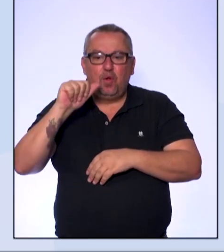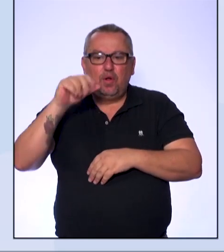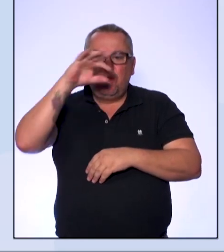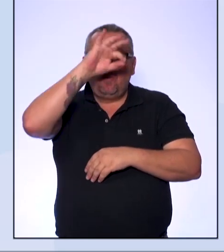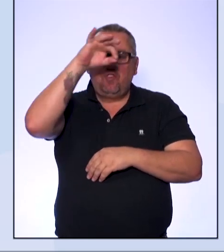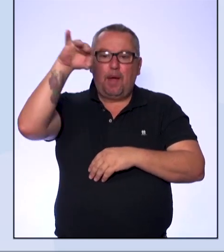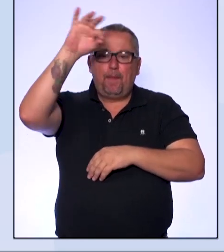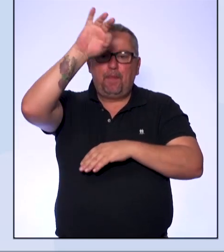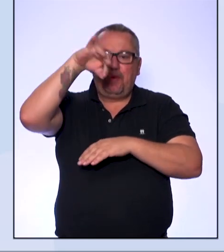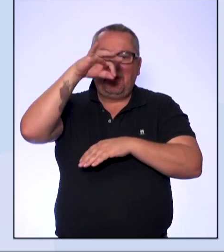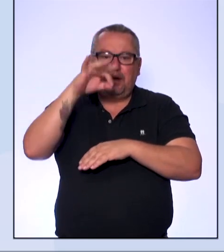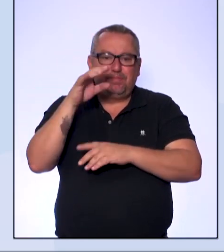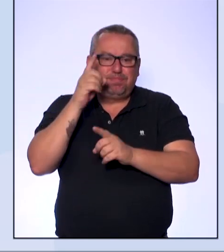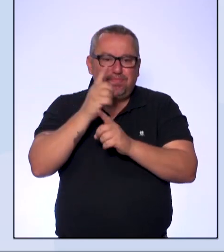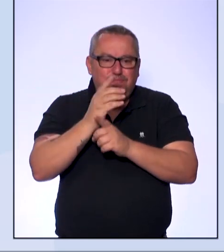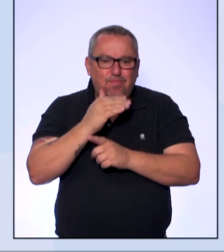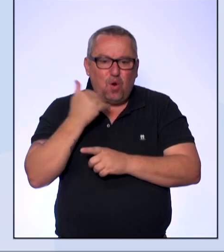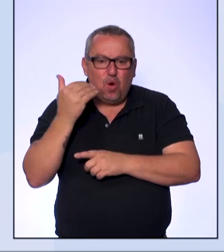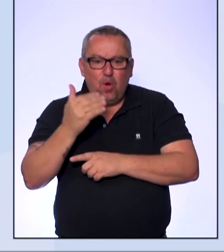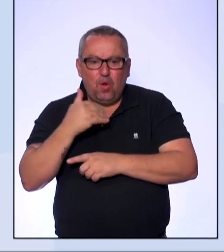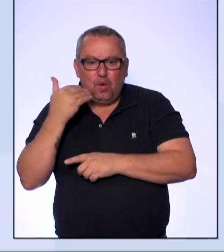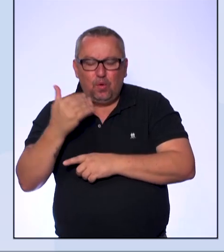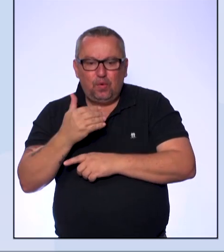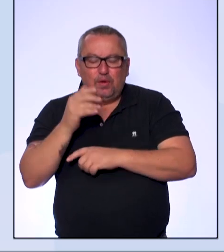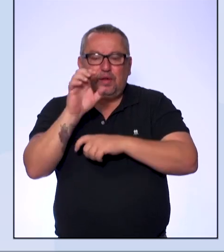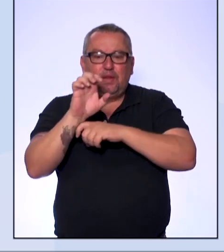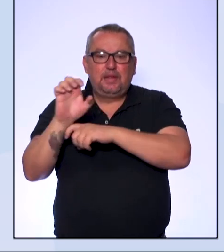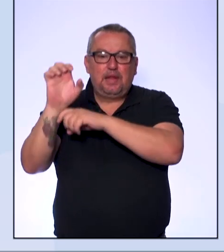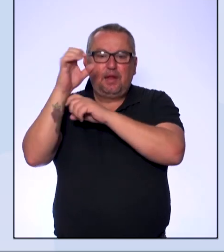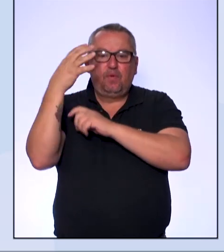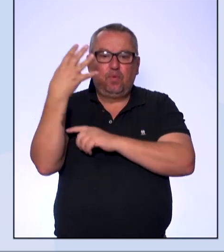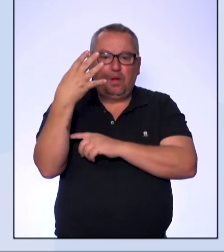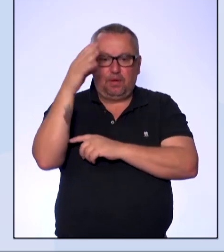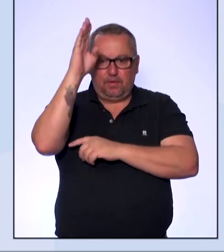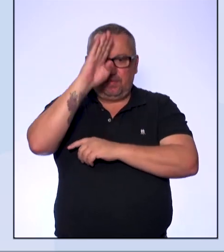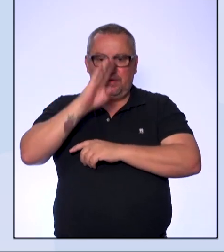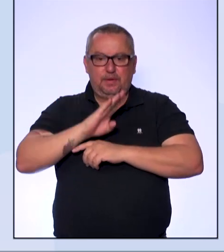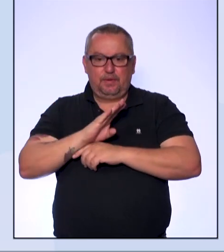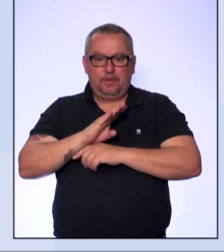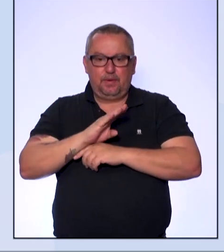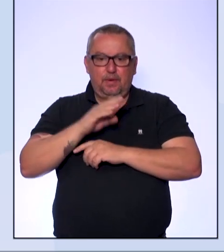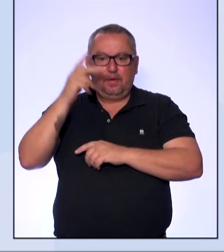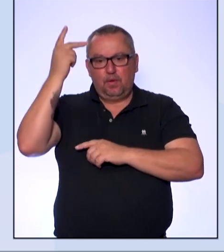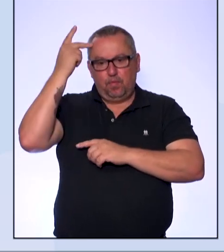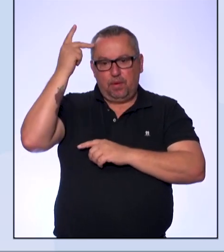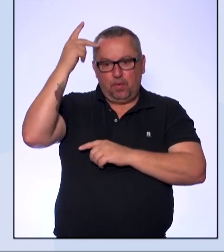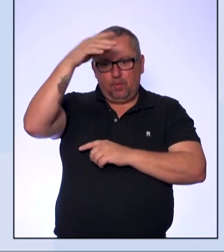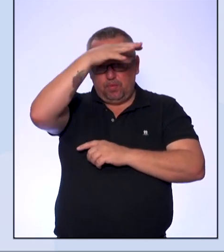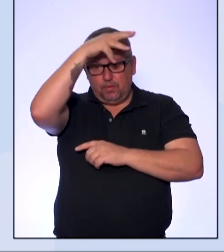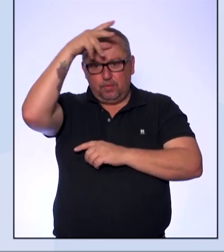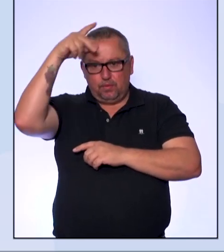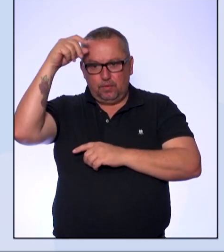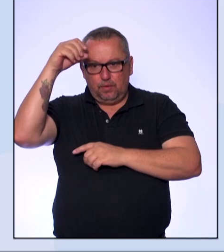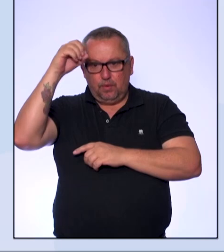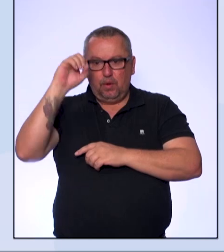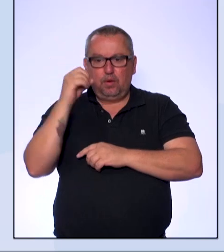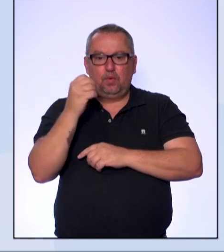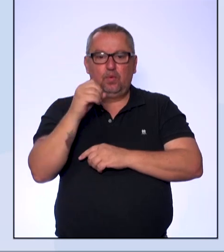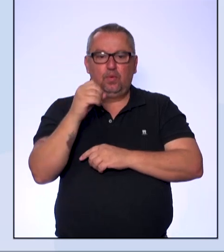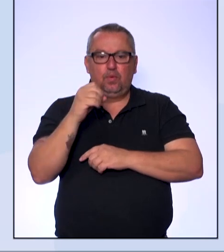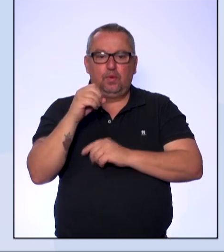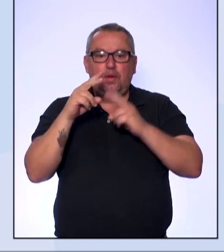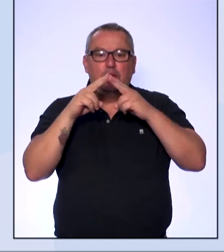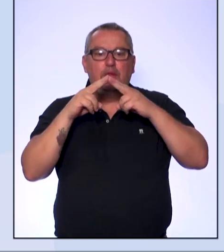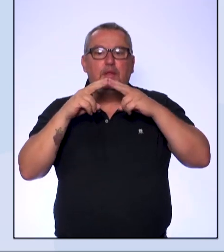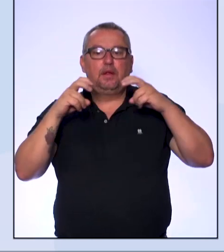foram encontradas mortas em 4 estados brasileiros: São Paulo, Mato Grosso, Rio Grande do